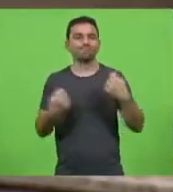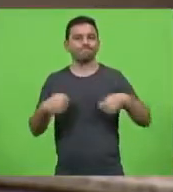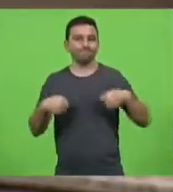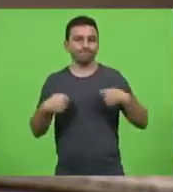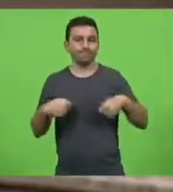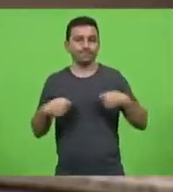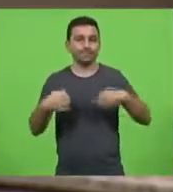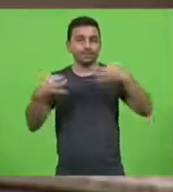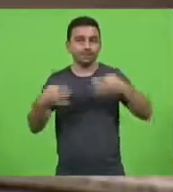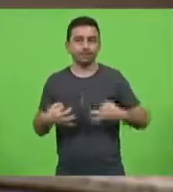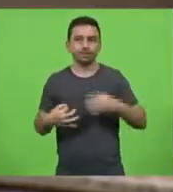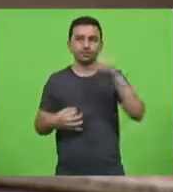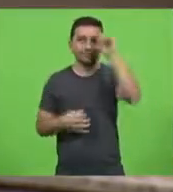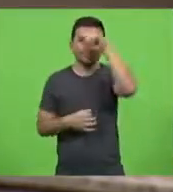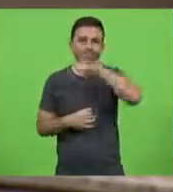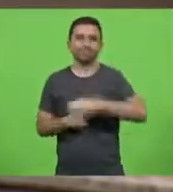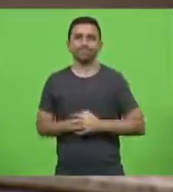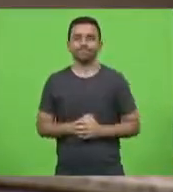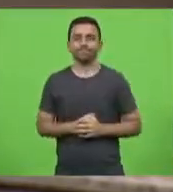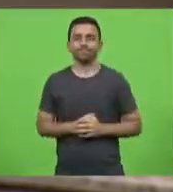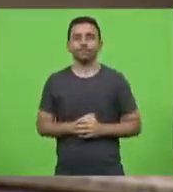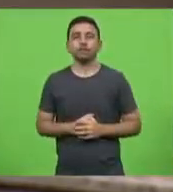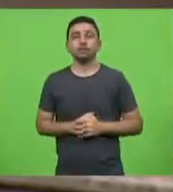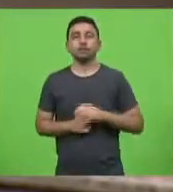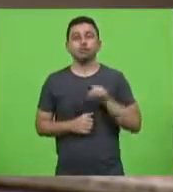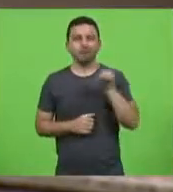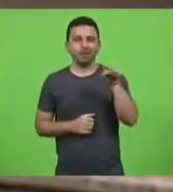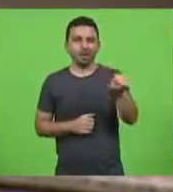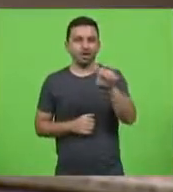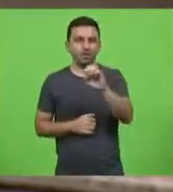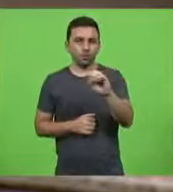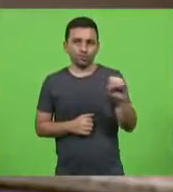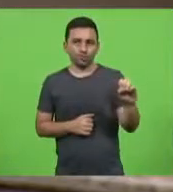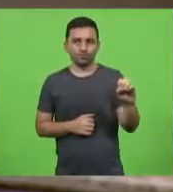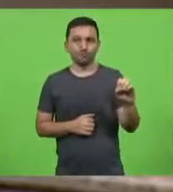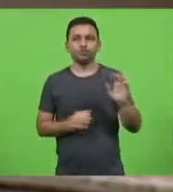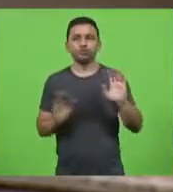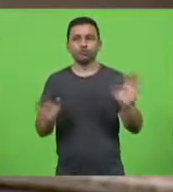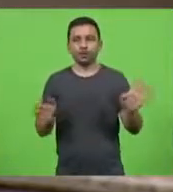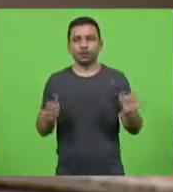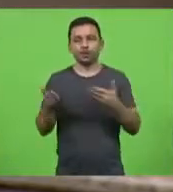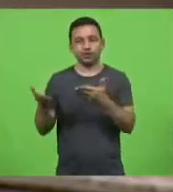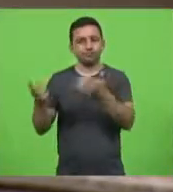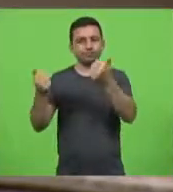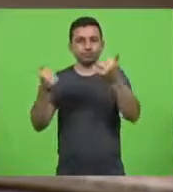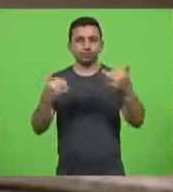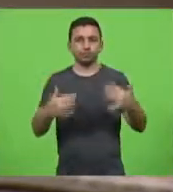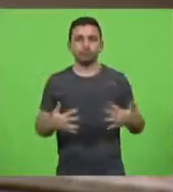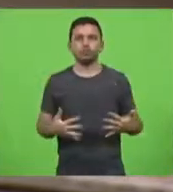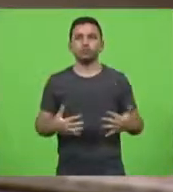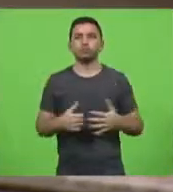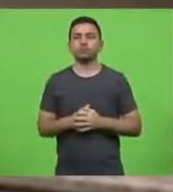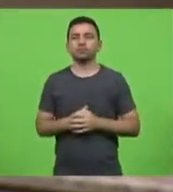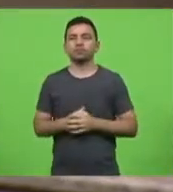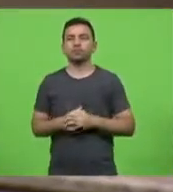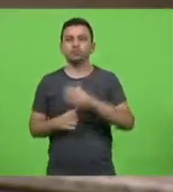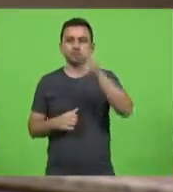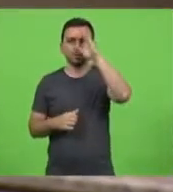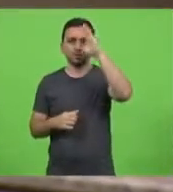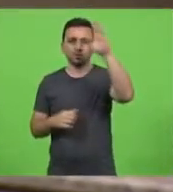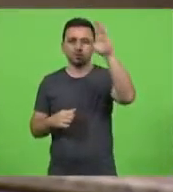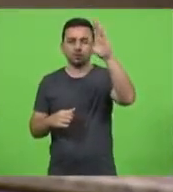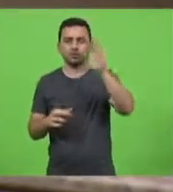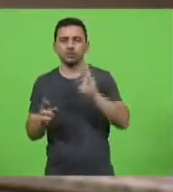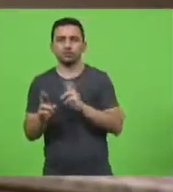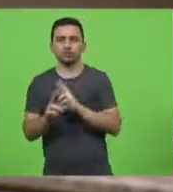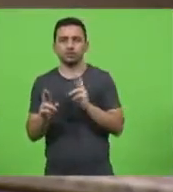solicitação com relação ao Oeste, claro, mas já foi explicado aqui também, mas principalmente com relação a São José, que São